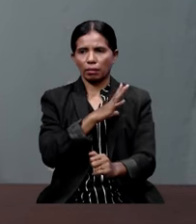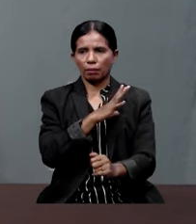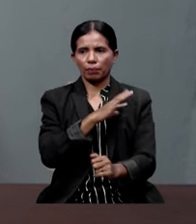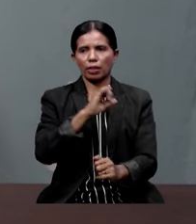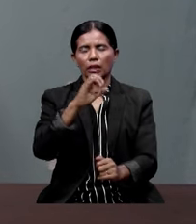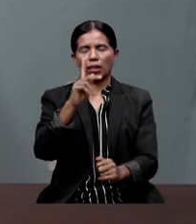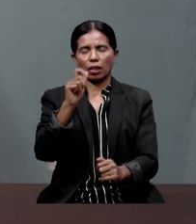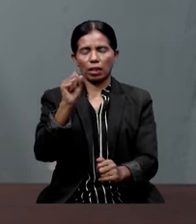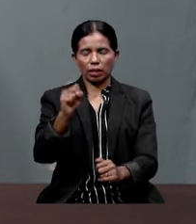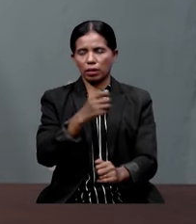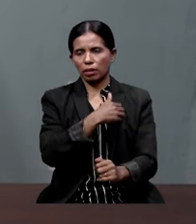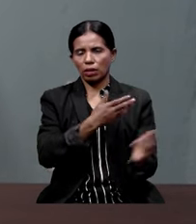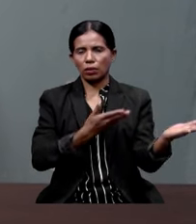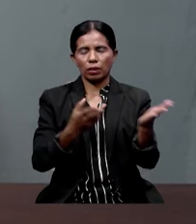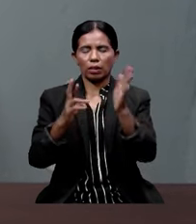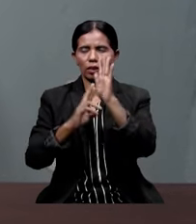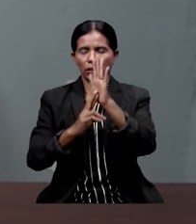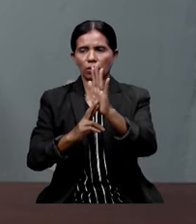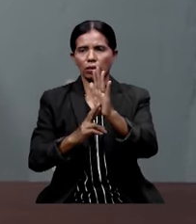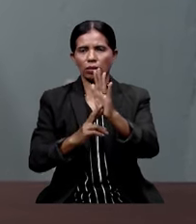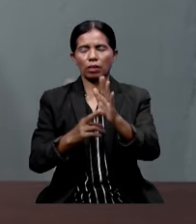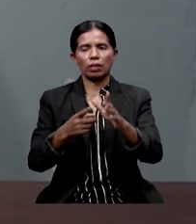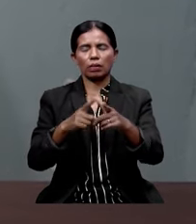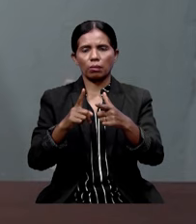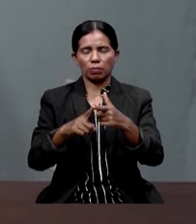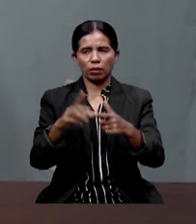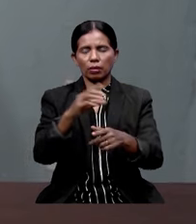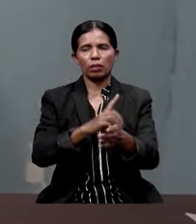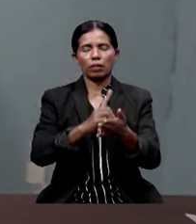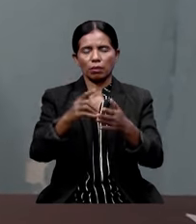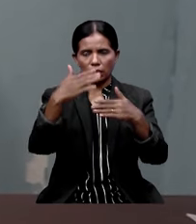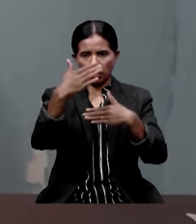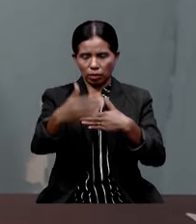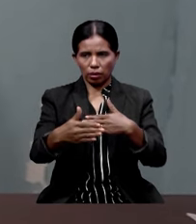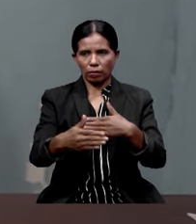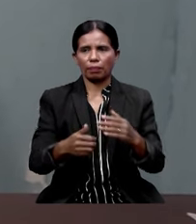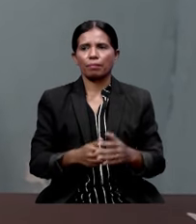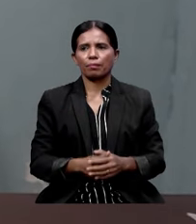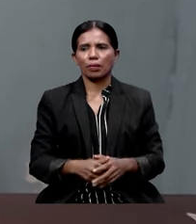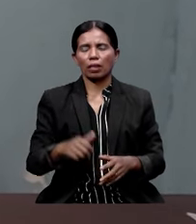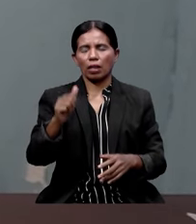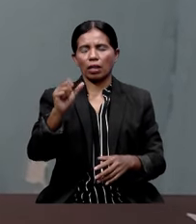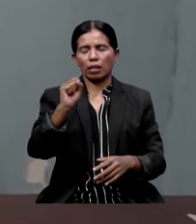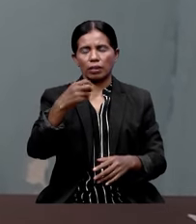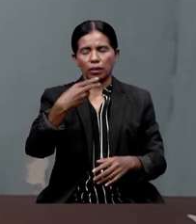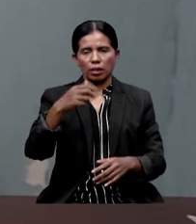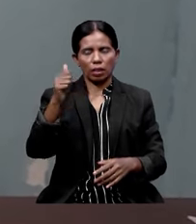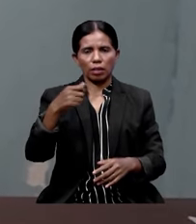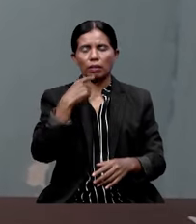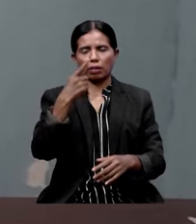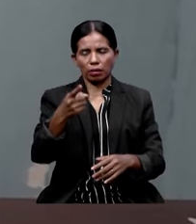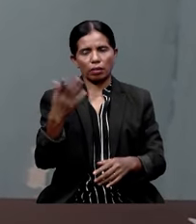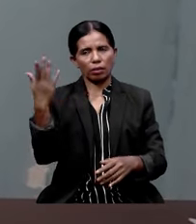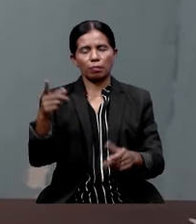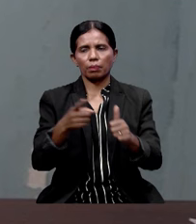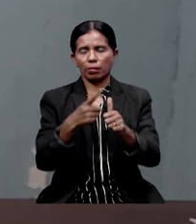KS sira o submete relatório a mim se hein. Para depois ir dentro da semana será dele. E a AESA, até onde é levar?